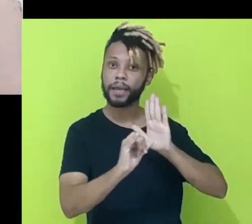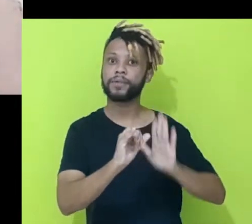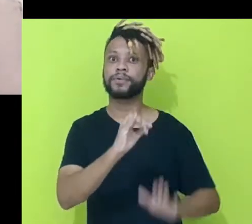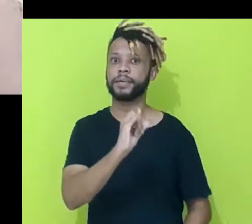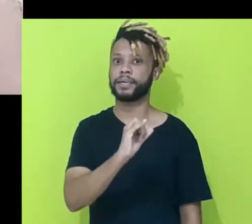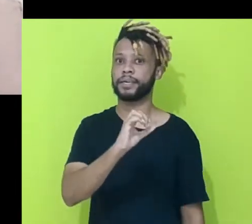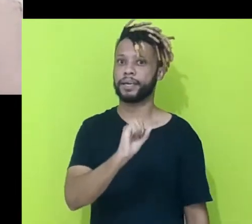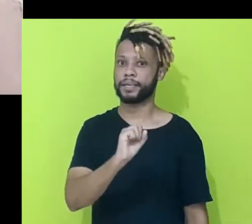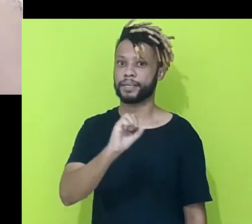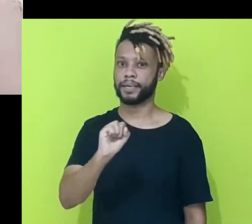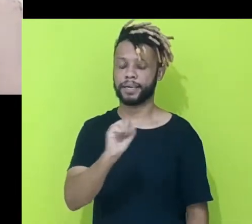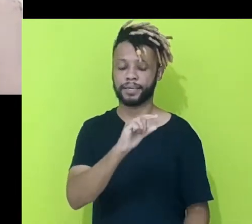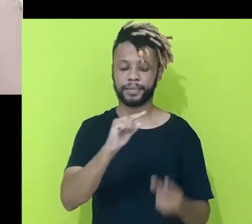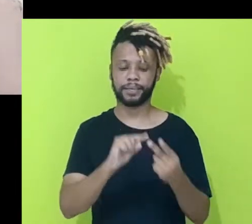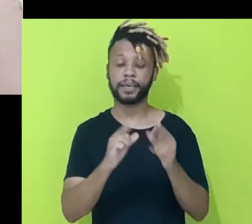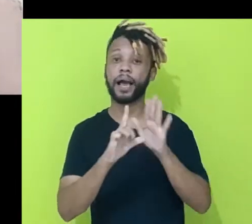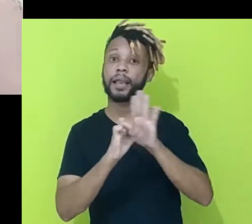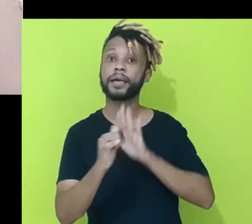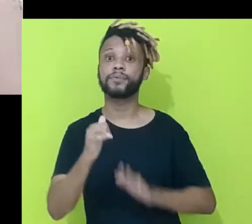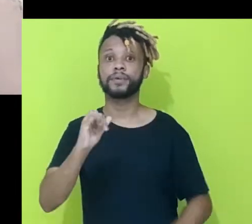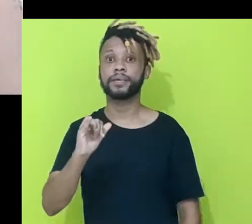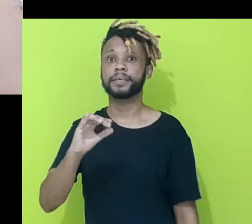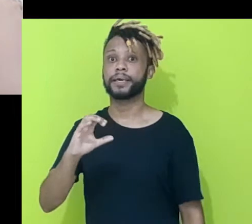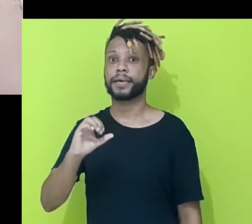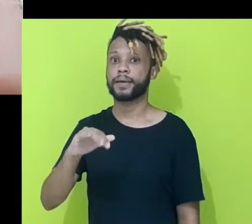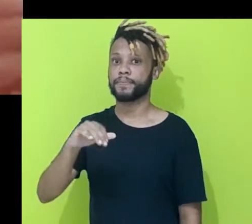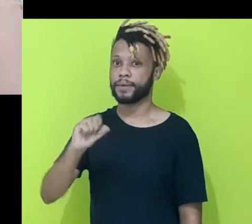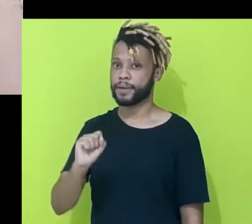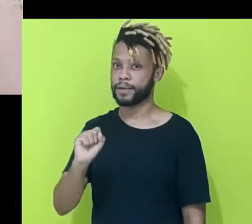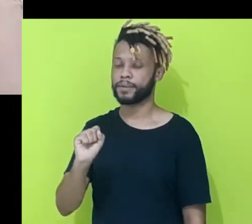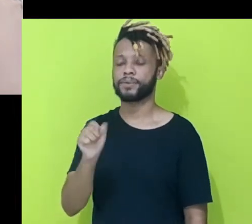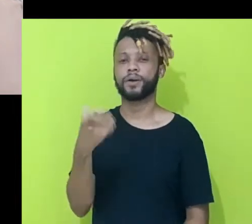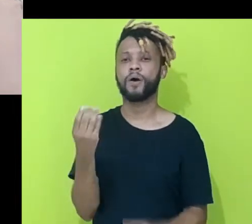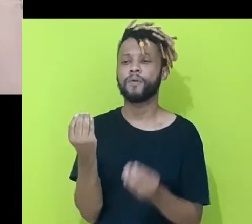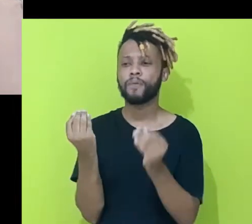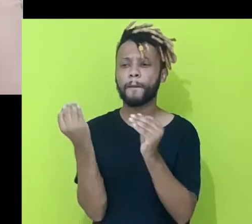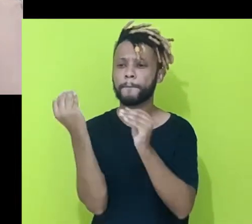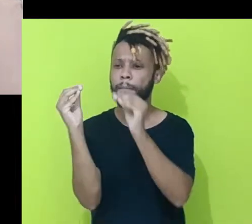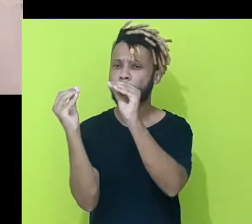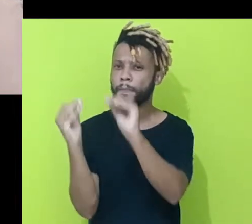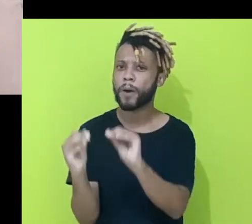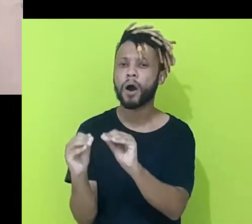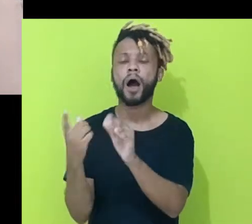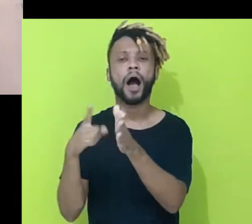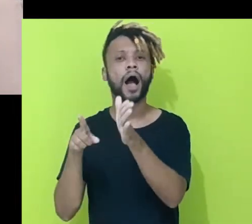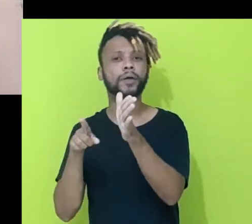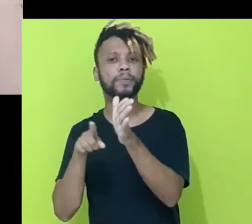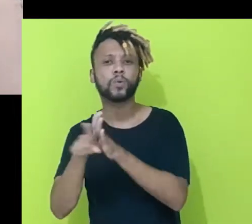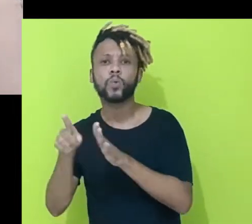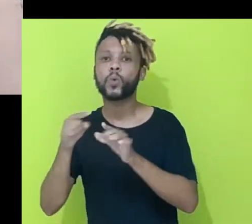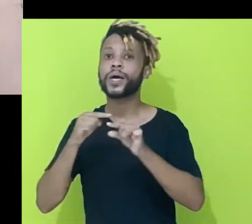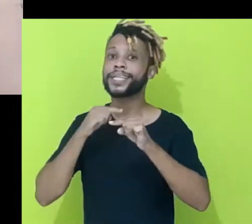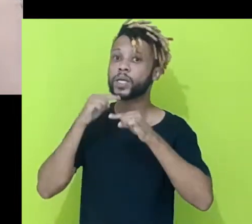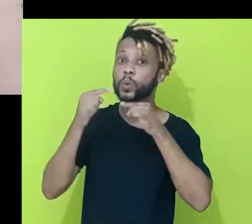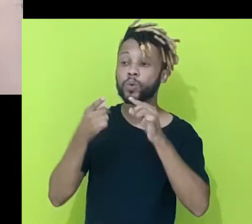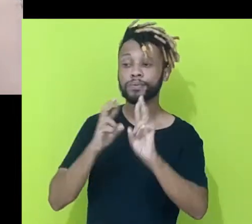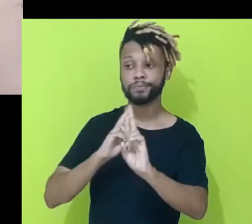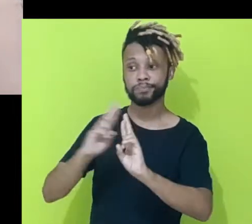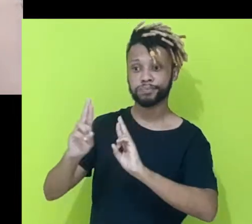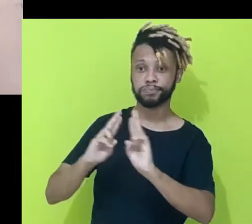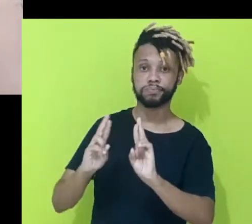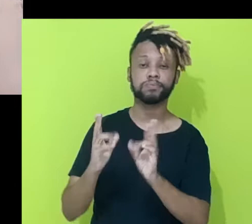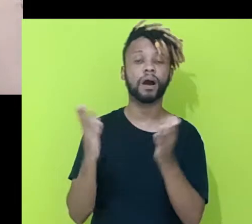lei do ISS e do ICMS, eu vou botando aqui as perguntas e vou respondendo, porém agora com as